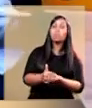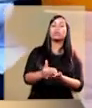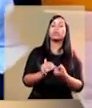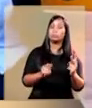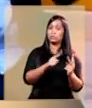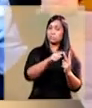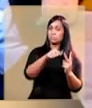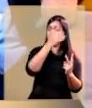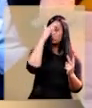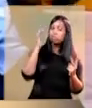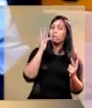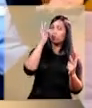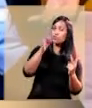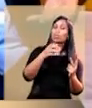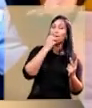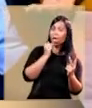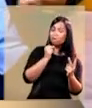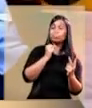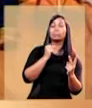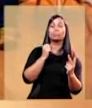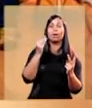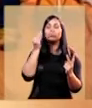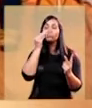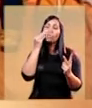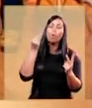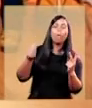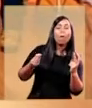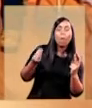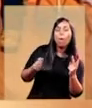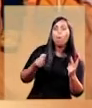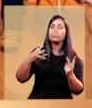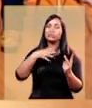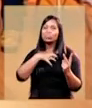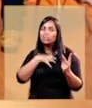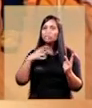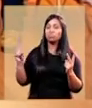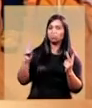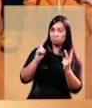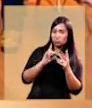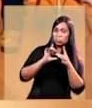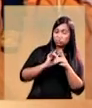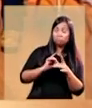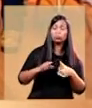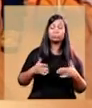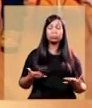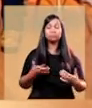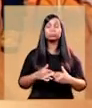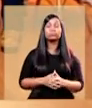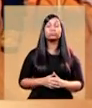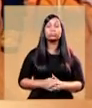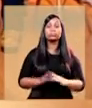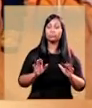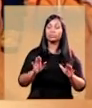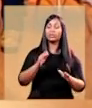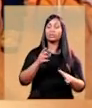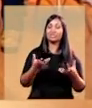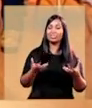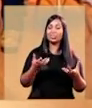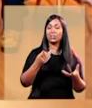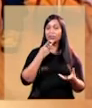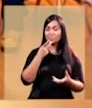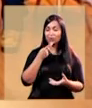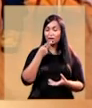para um casal que quer futuramente adotar, começar a sentir como é que é, não é? Mas eu quero fazer